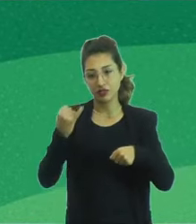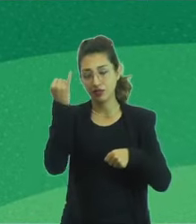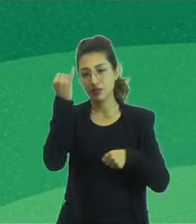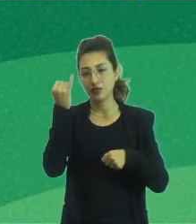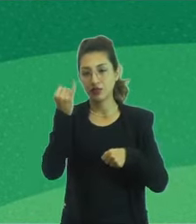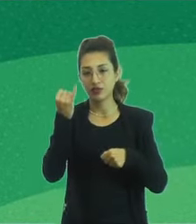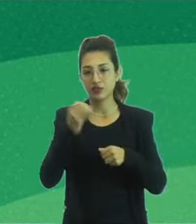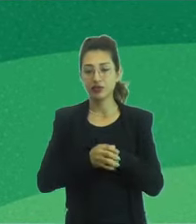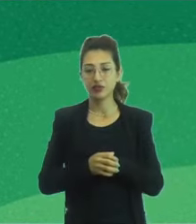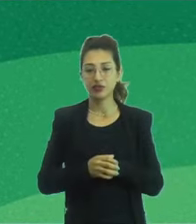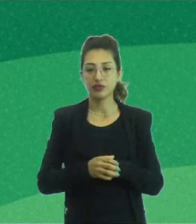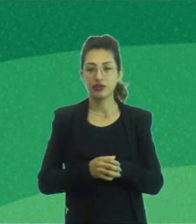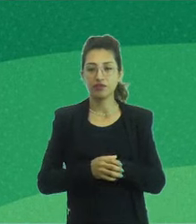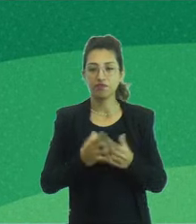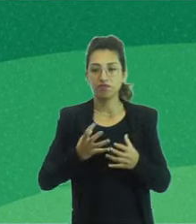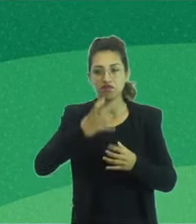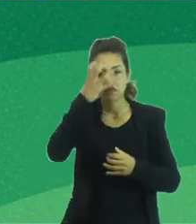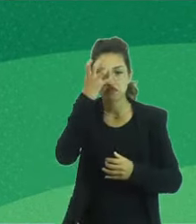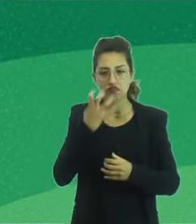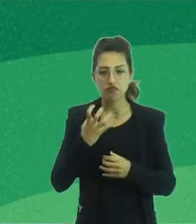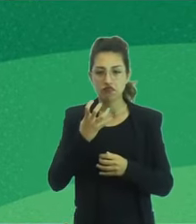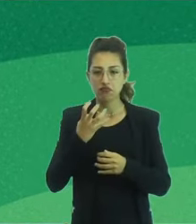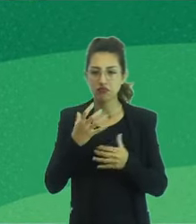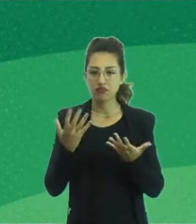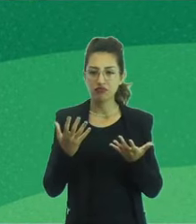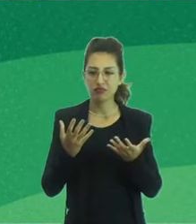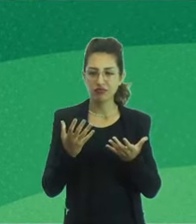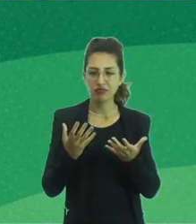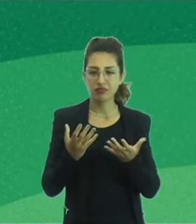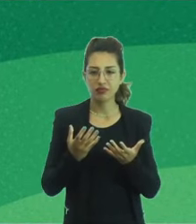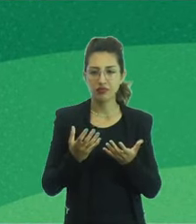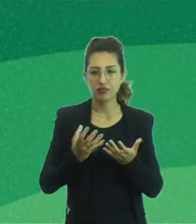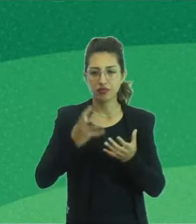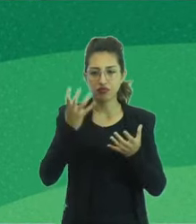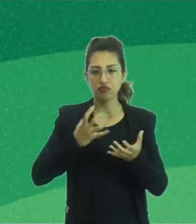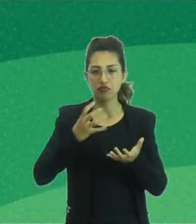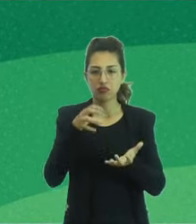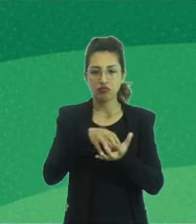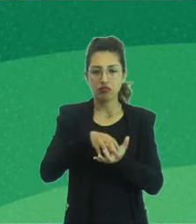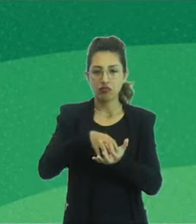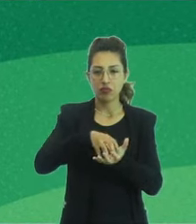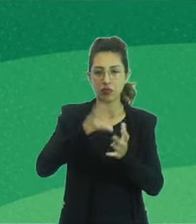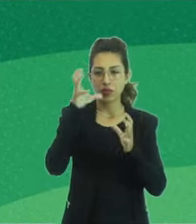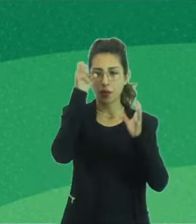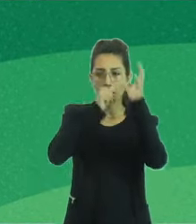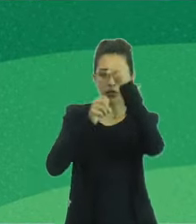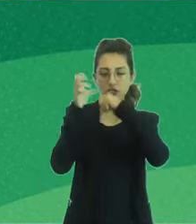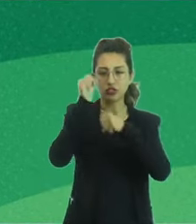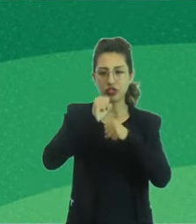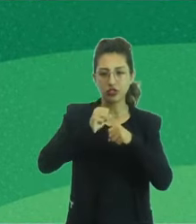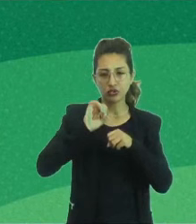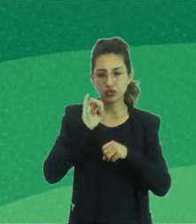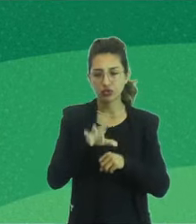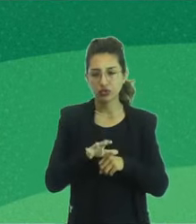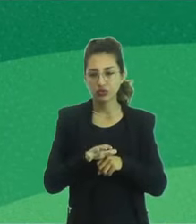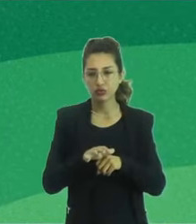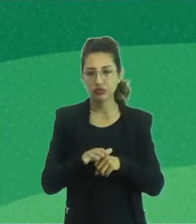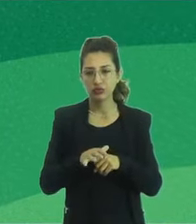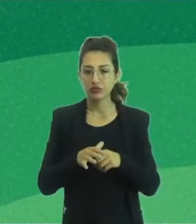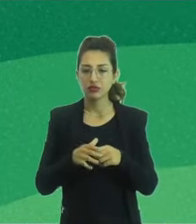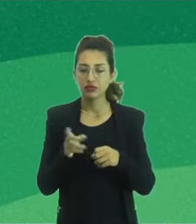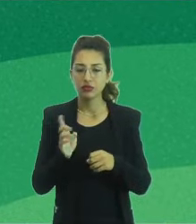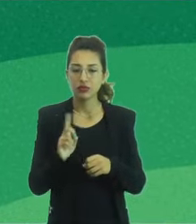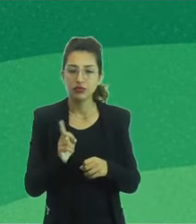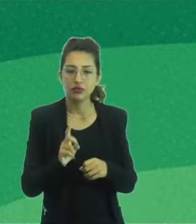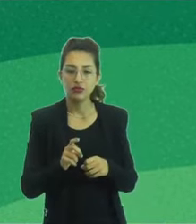nunca foi ser um lugar sério um Centro de aprendizado a ideia a gente sei lá é como